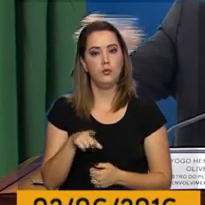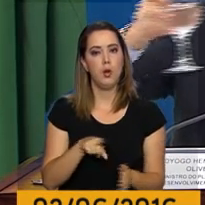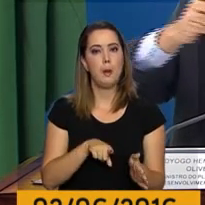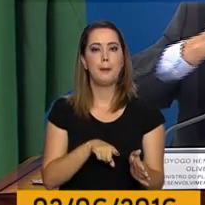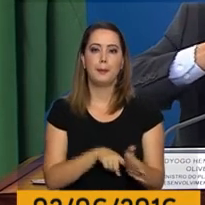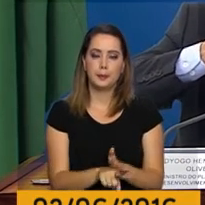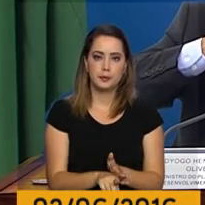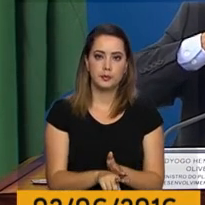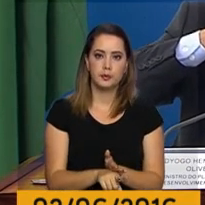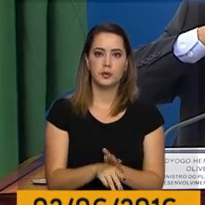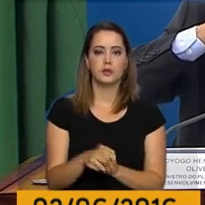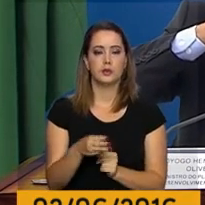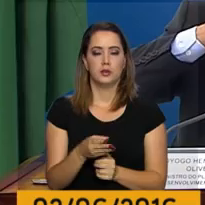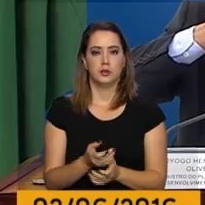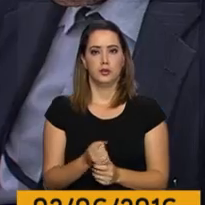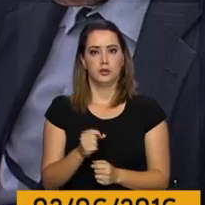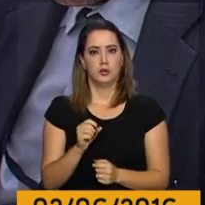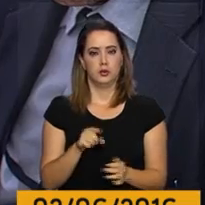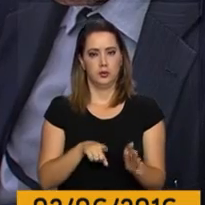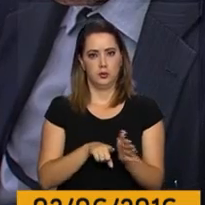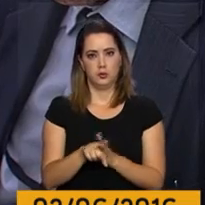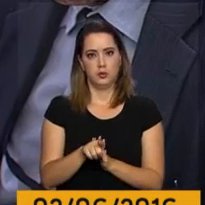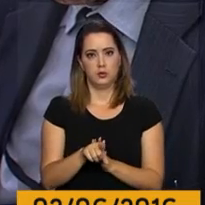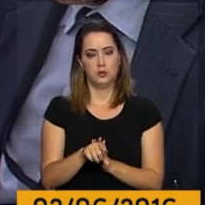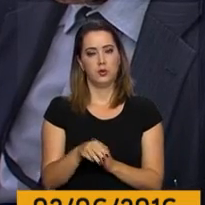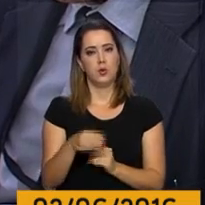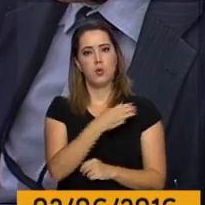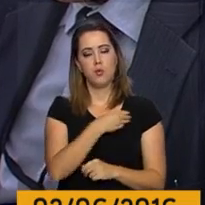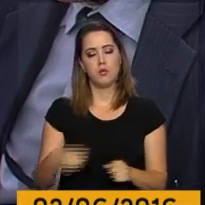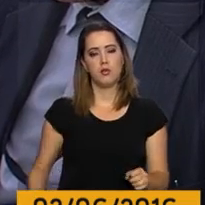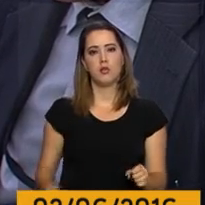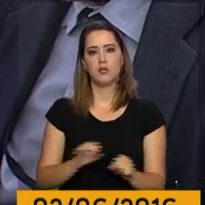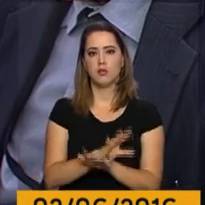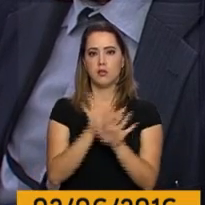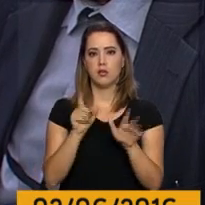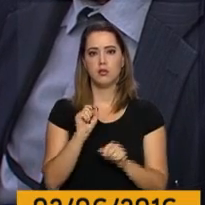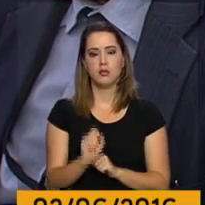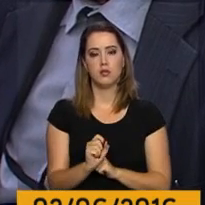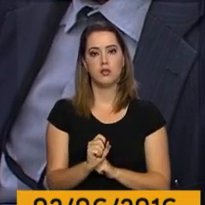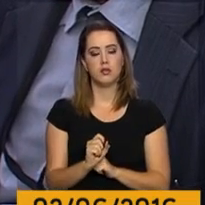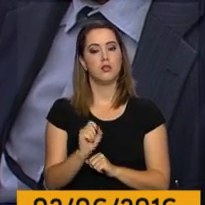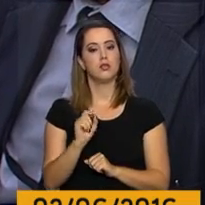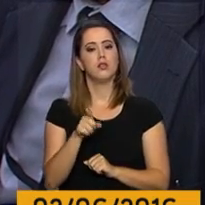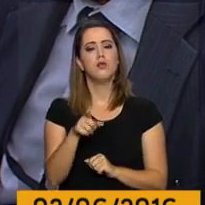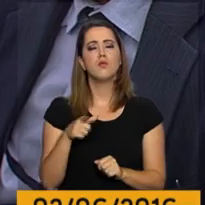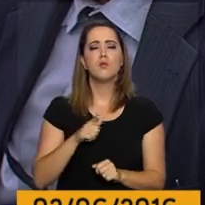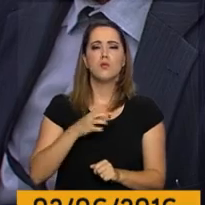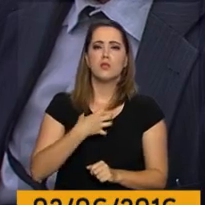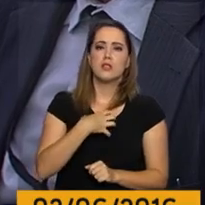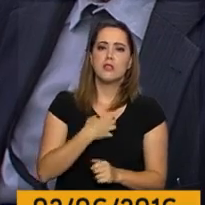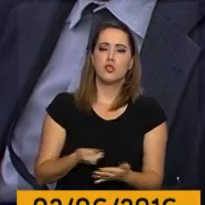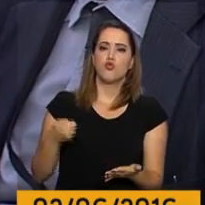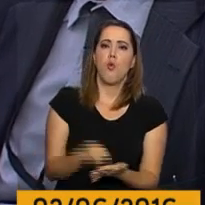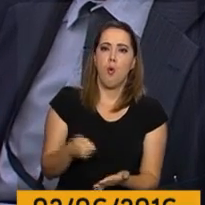Boa tarde, ministros. Minha pergunta é para o senhor, ministro Torquato. Queria saber se o senhor teme algum tipo de pressão política no Ministério